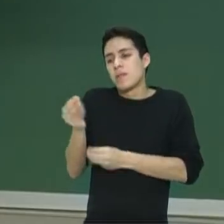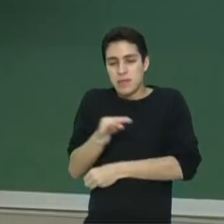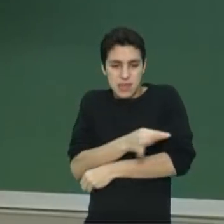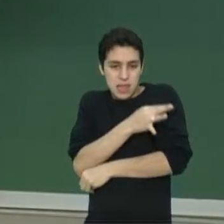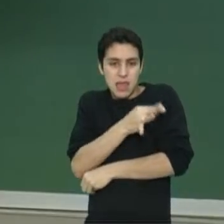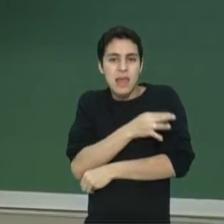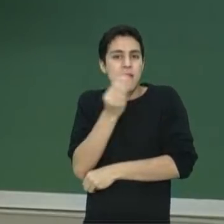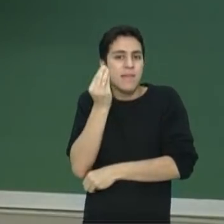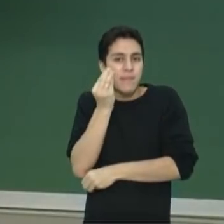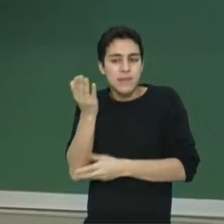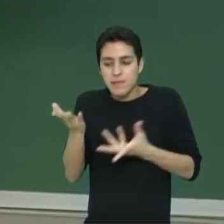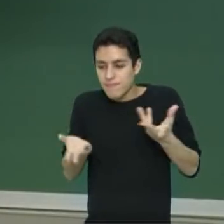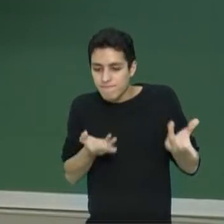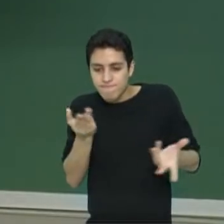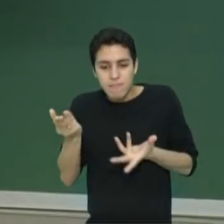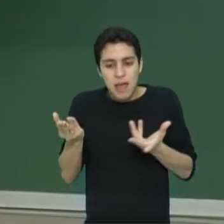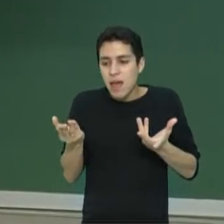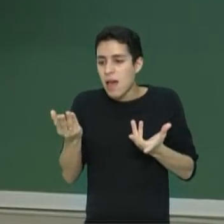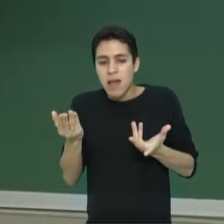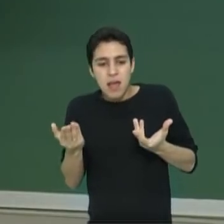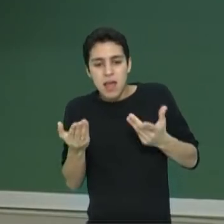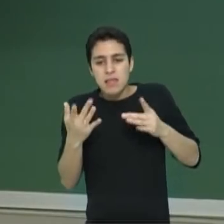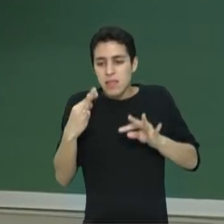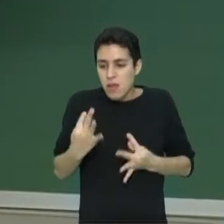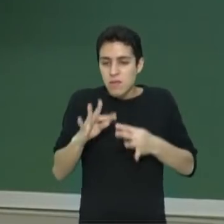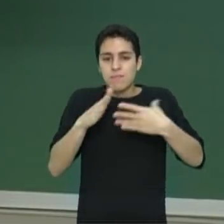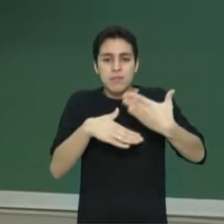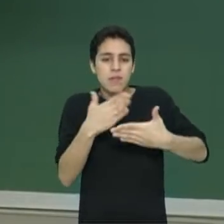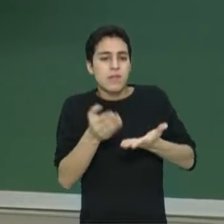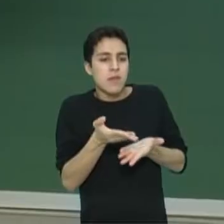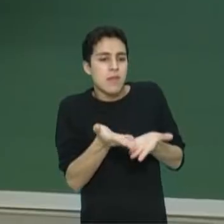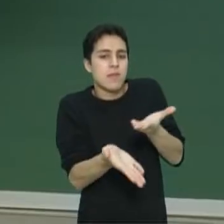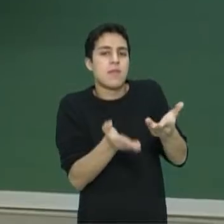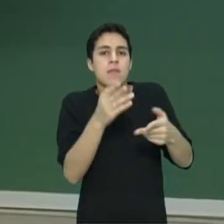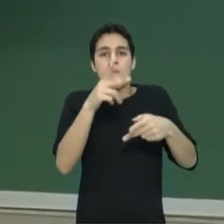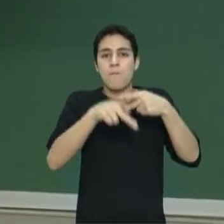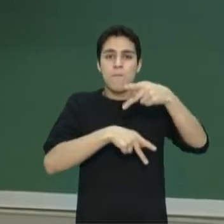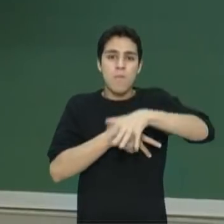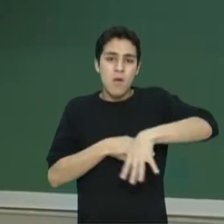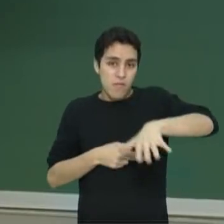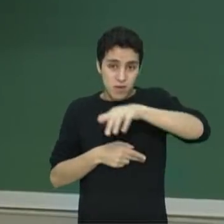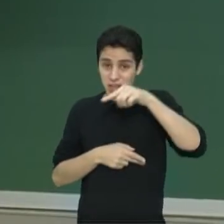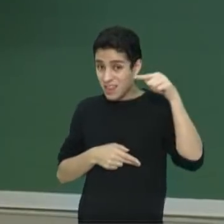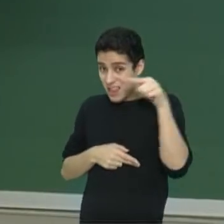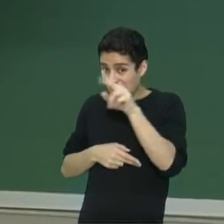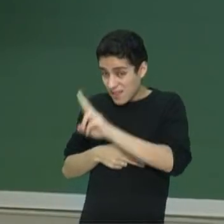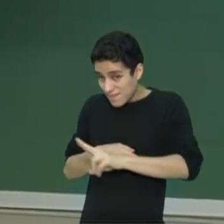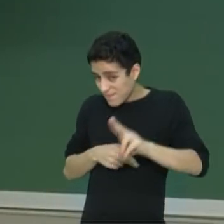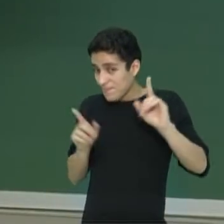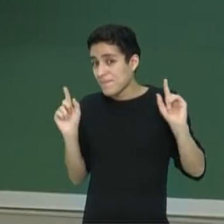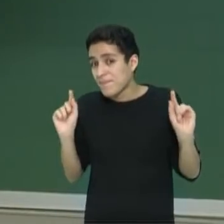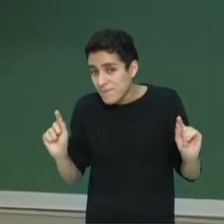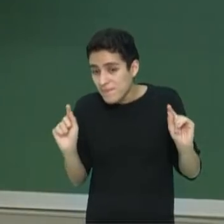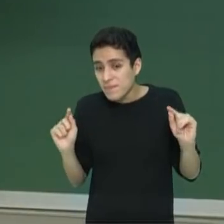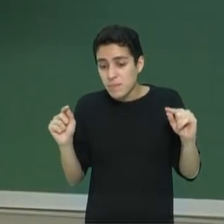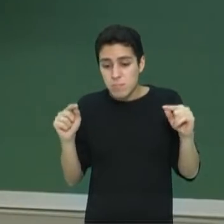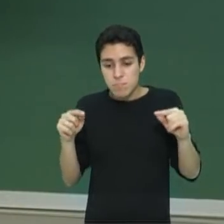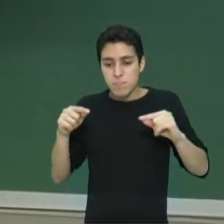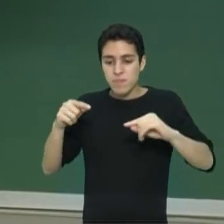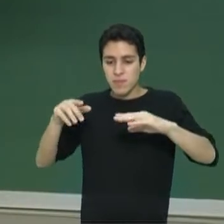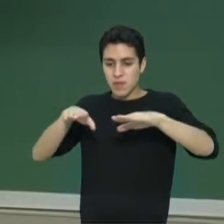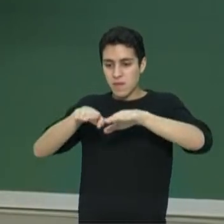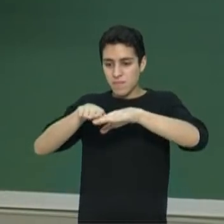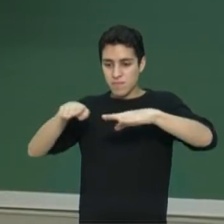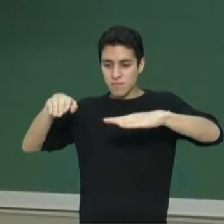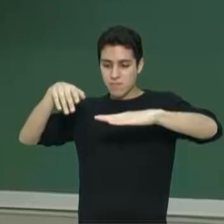para atender as necessidades do país, da população. Para vocês terem uma ideia, são utilizados espaços